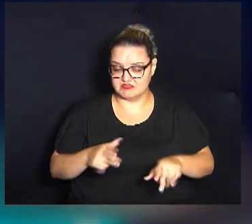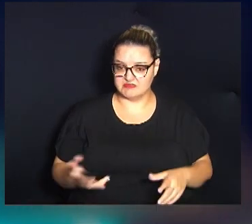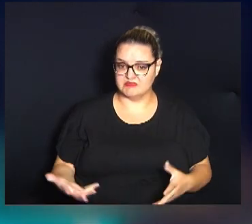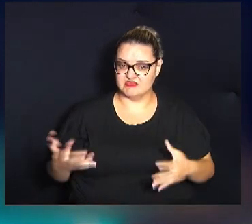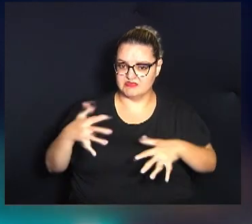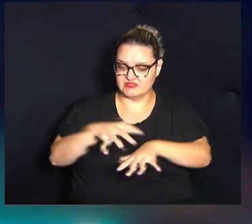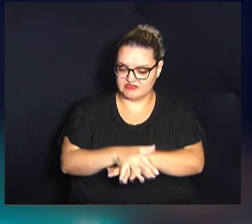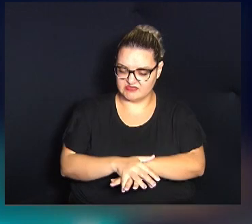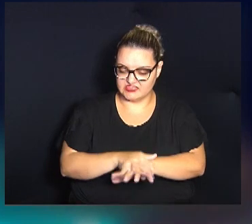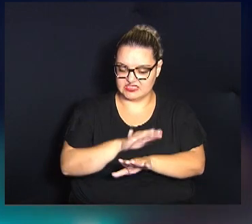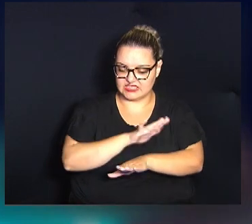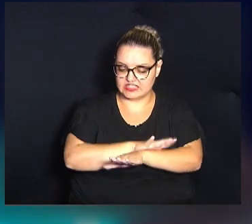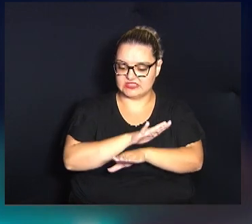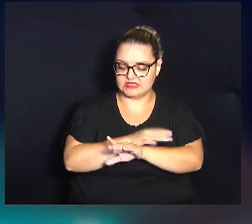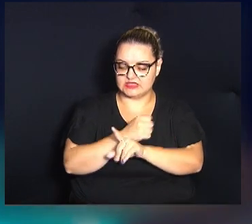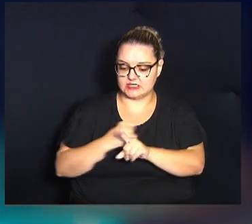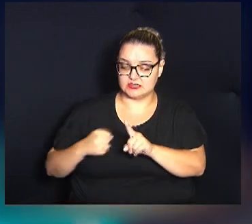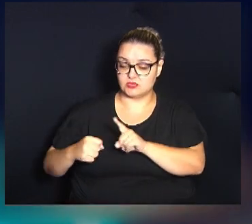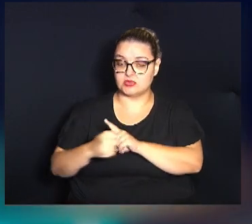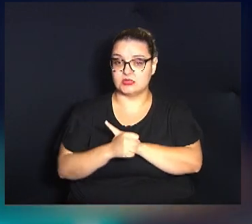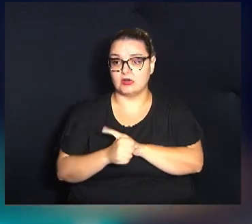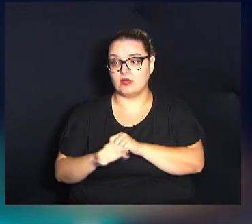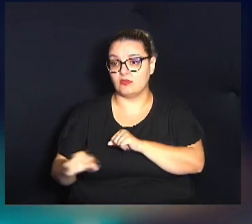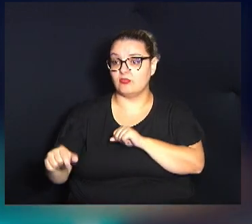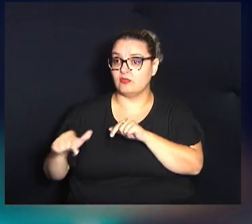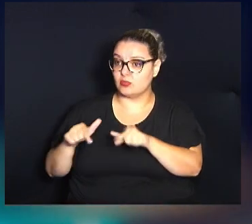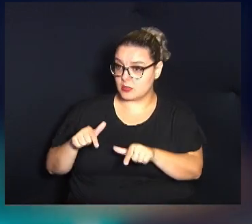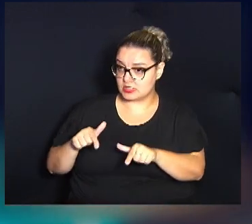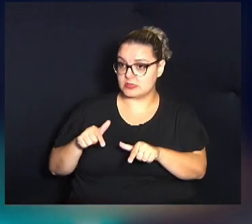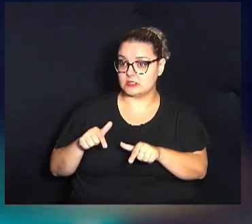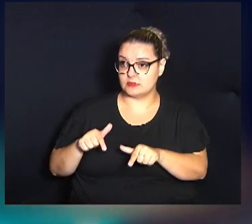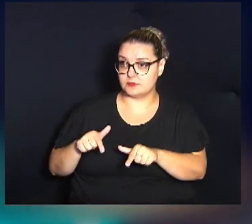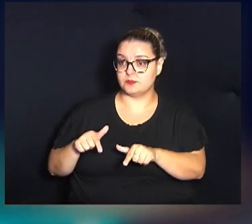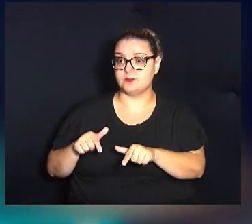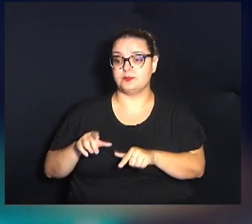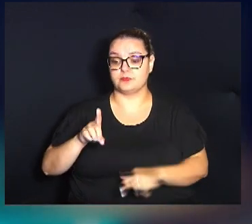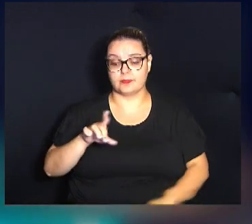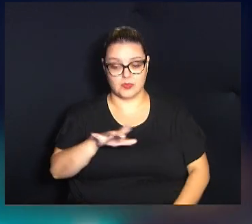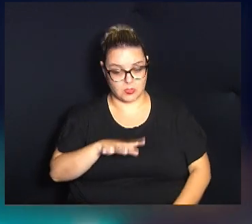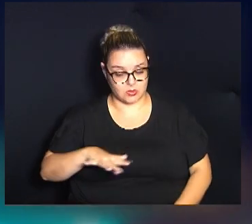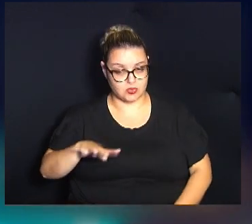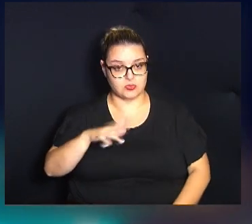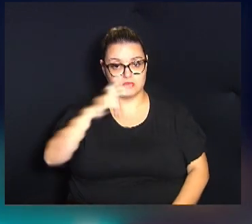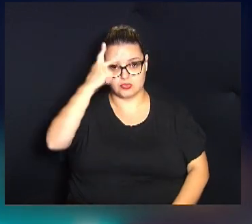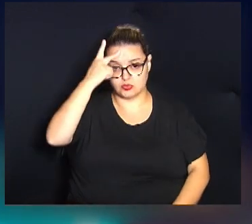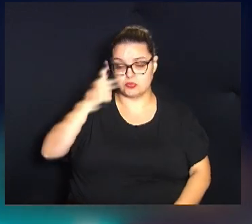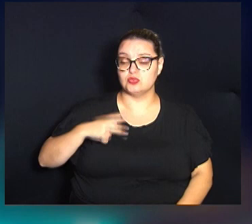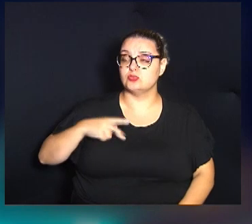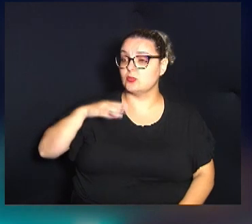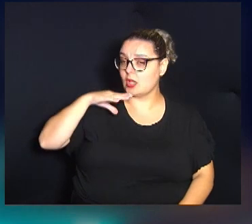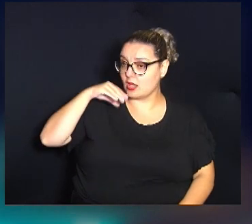social. Formação das pessoas para dirigir e dos próprios funcionários,